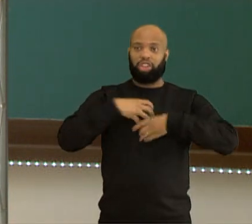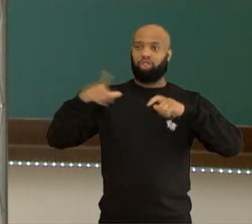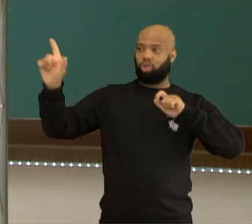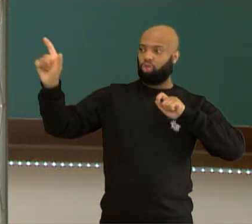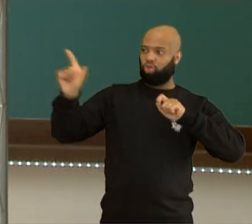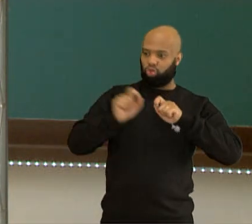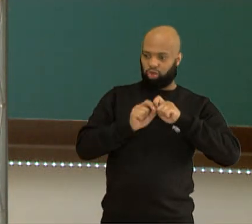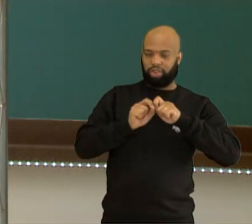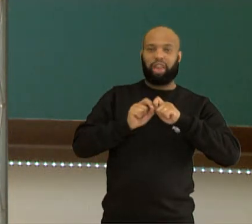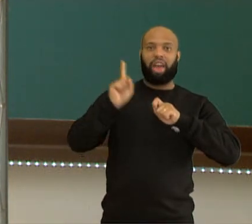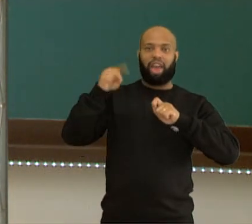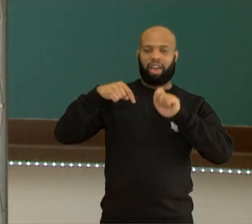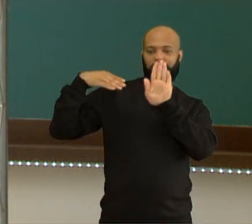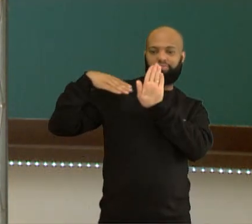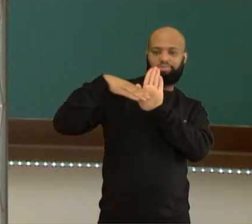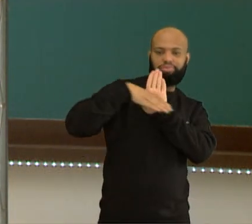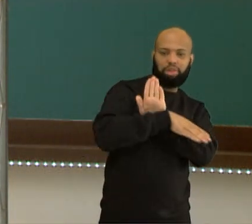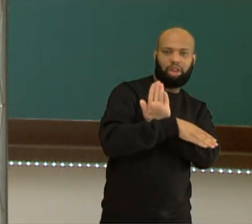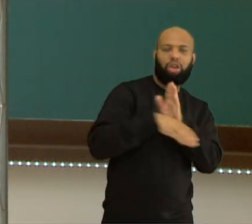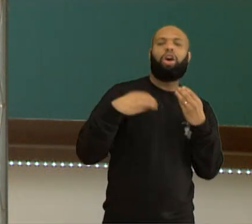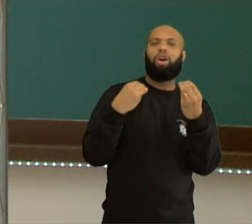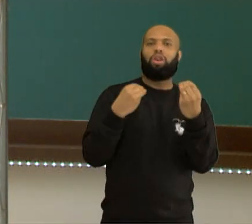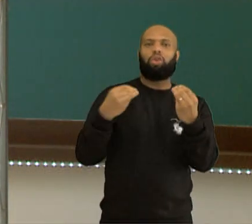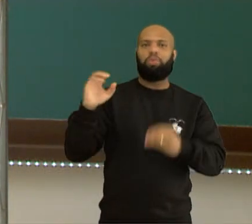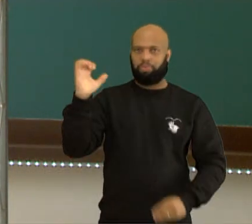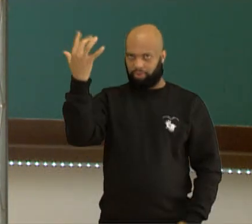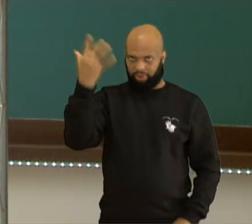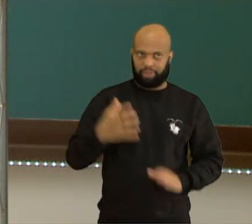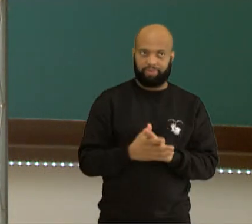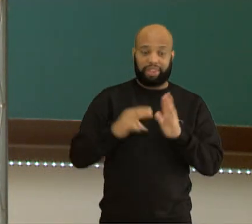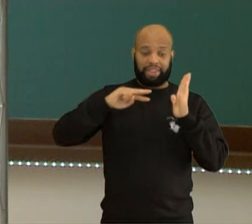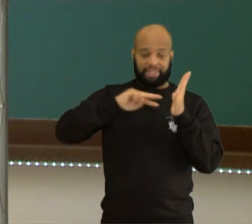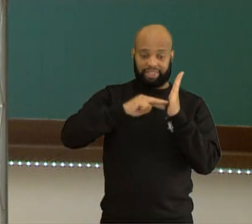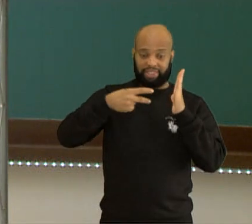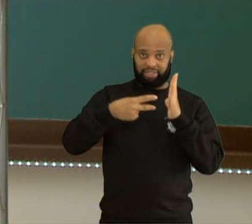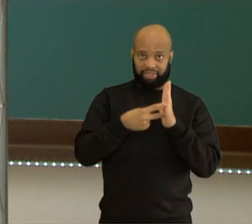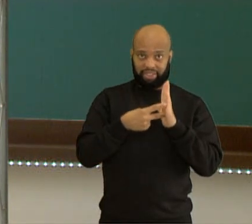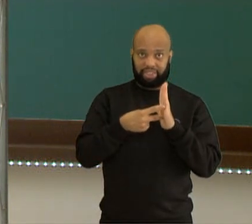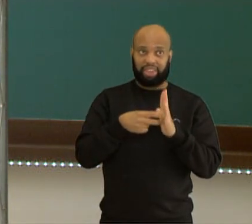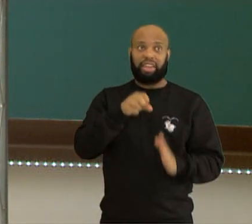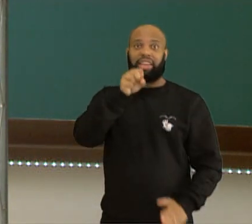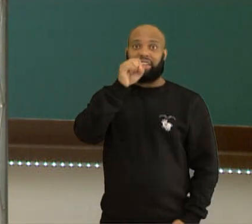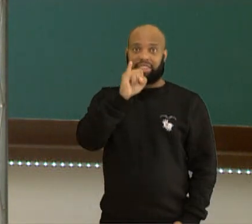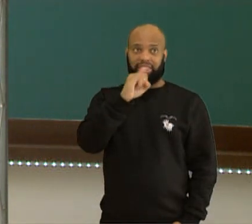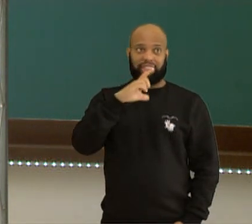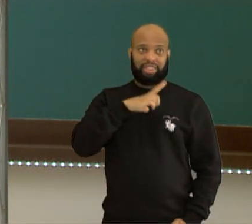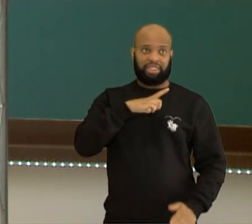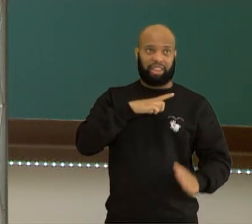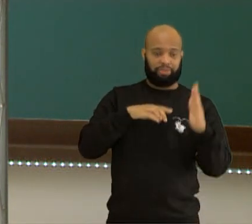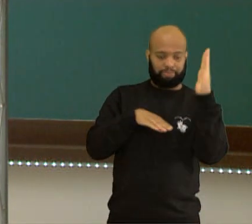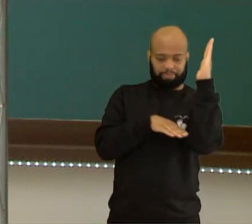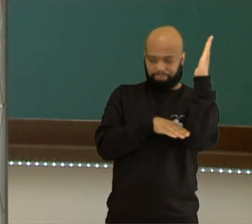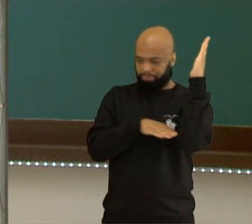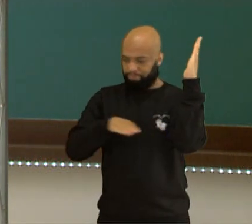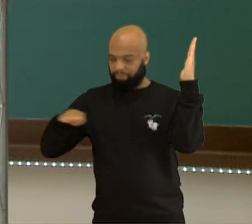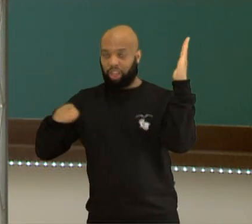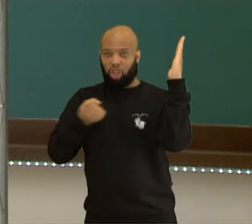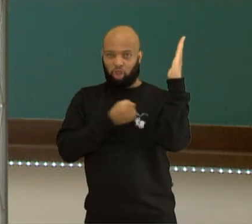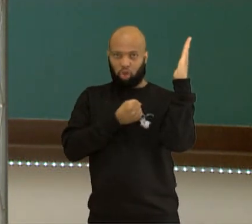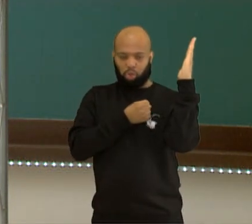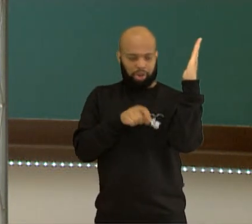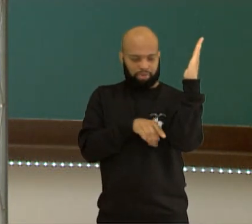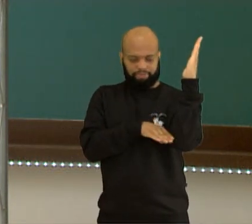decrescente, né, isso como que acontece? Olha só, quer dizer que conforme aumentamos os números lá no domínio, lá